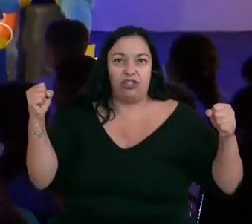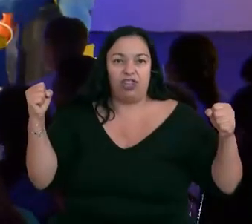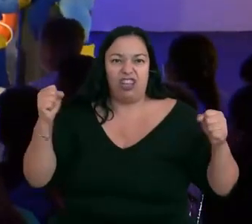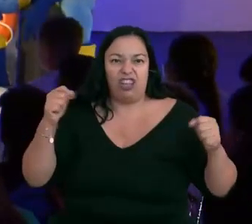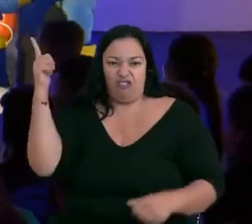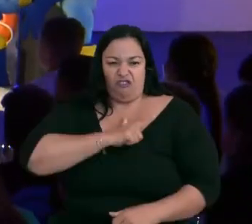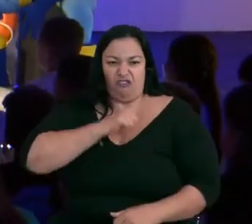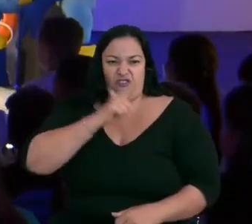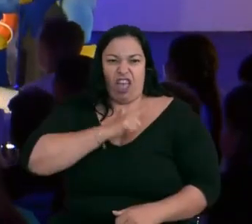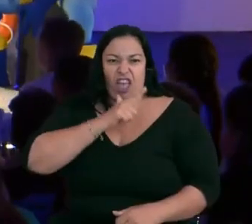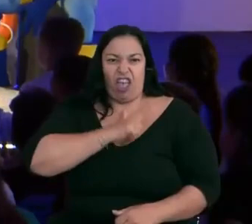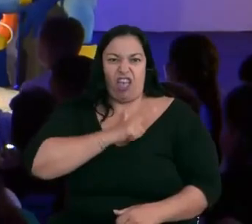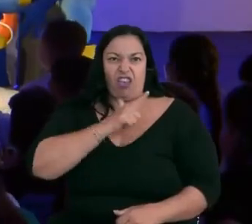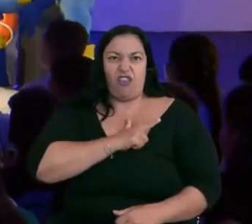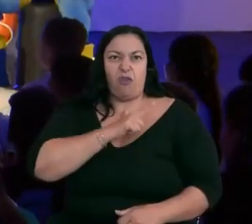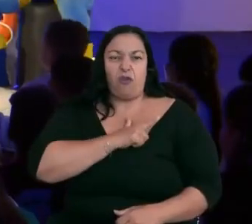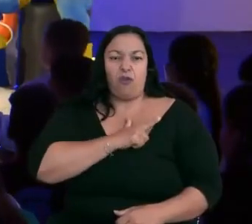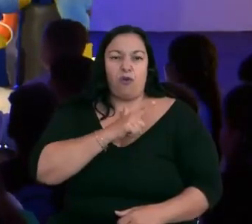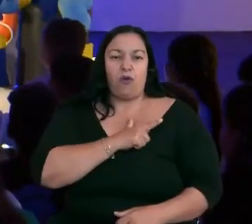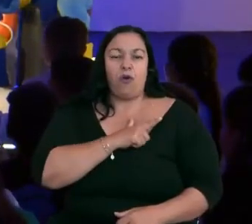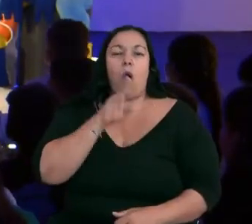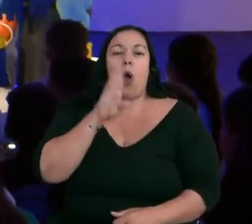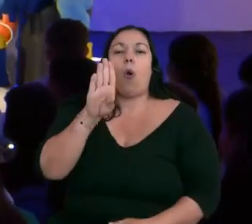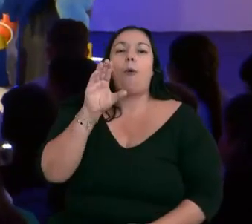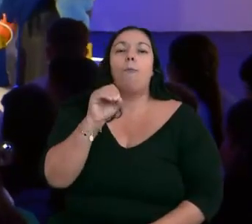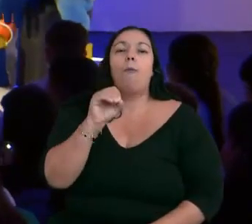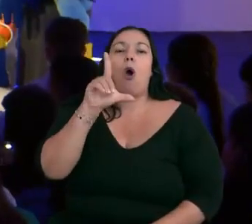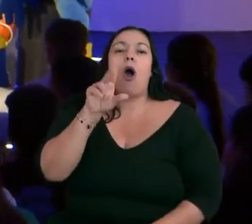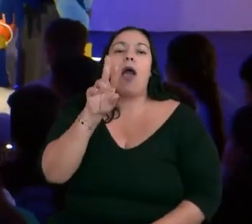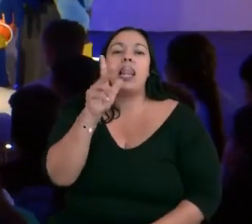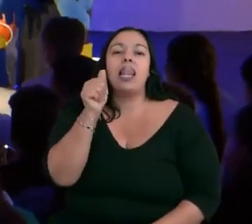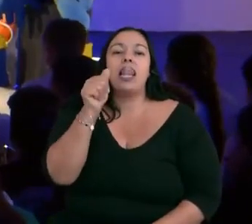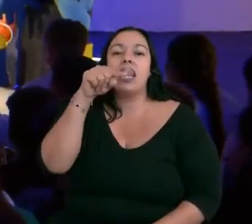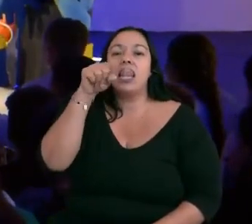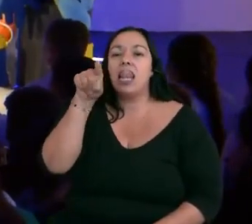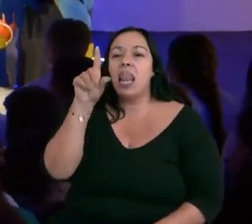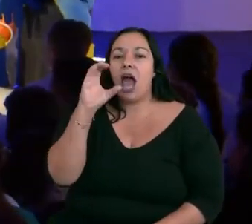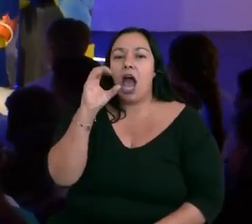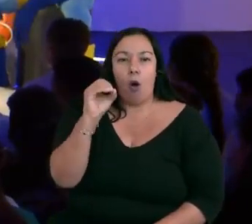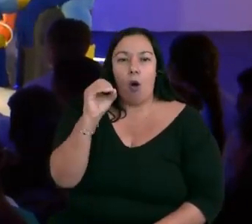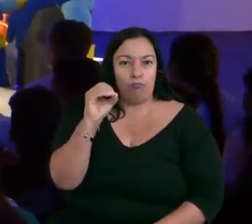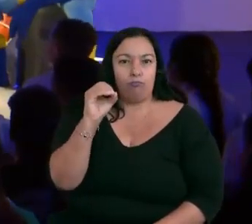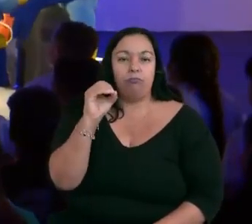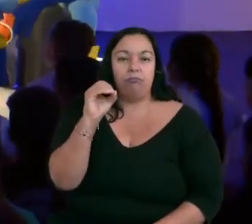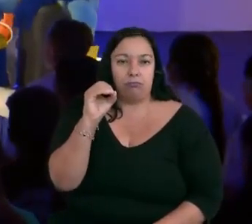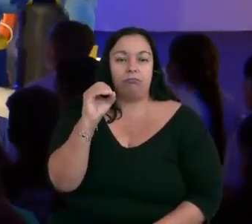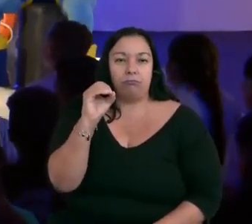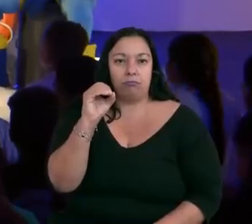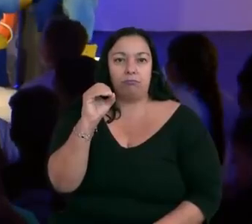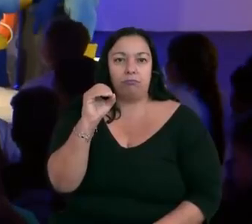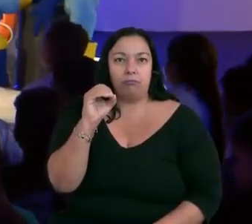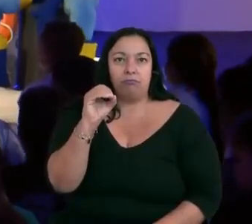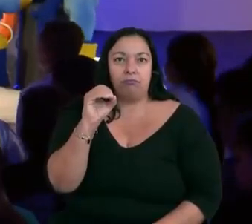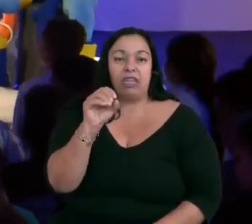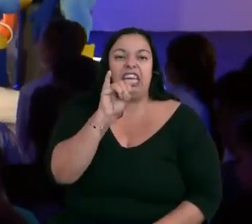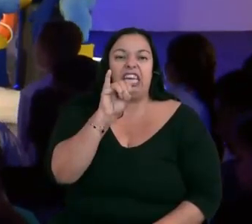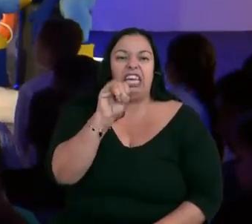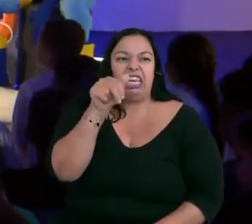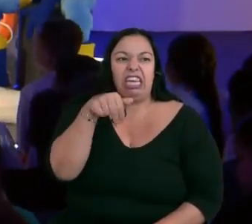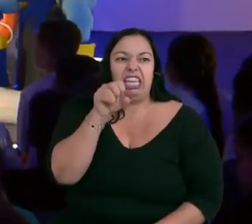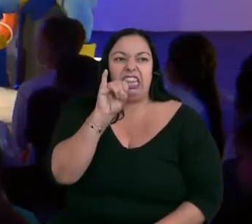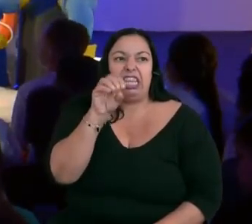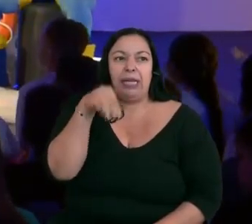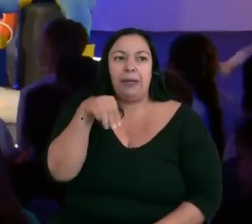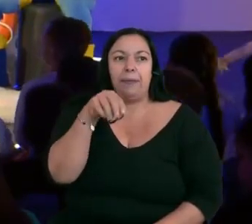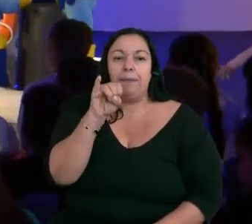vilão, o Bolhão. É, o Bolhão é o inimigo de todo